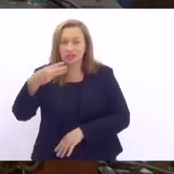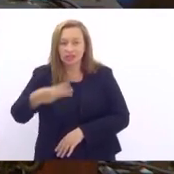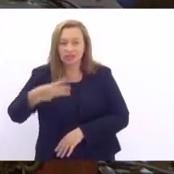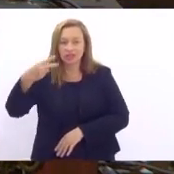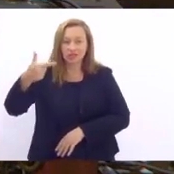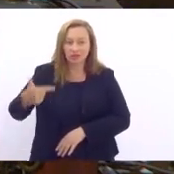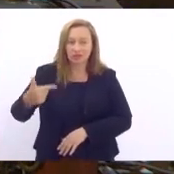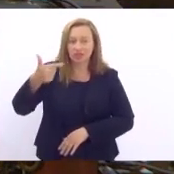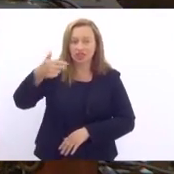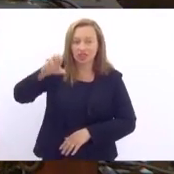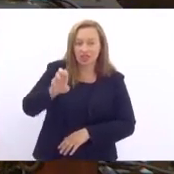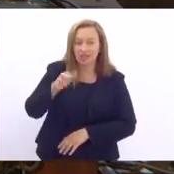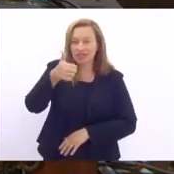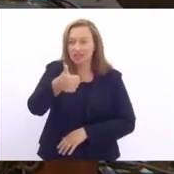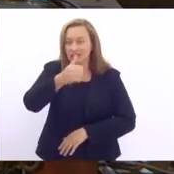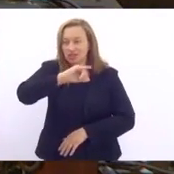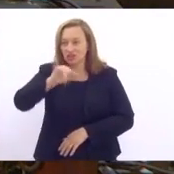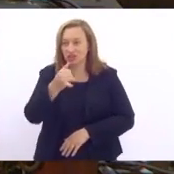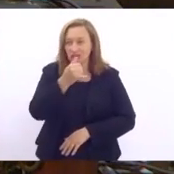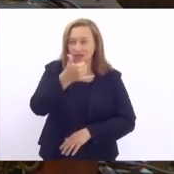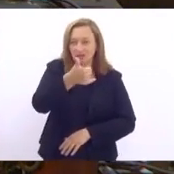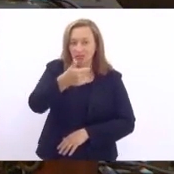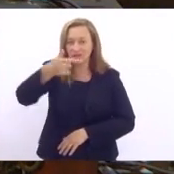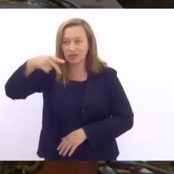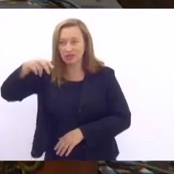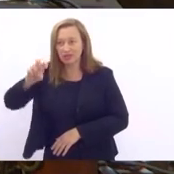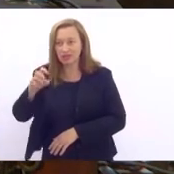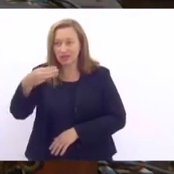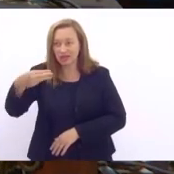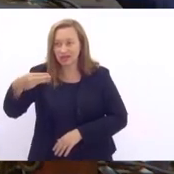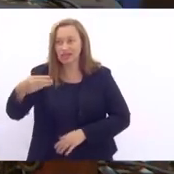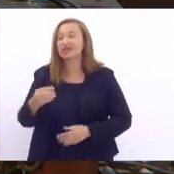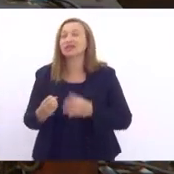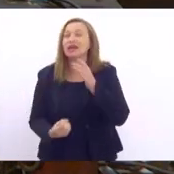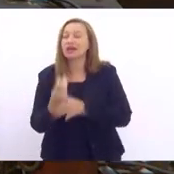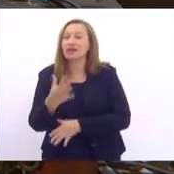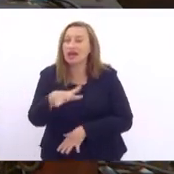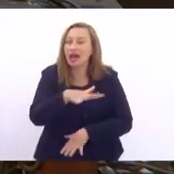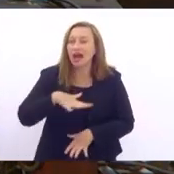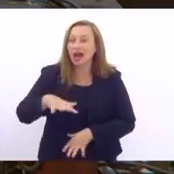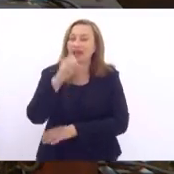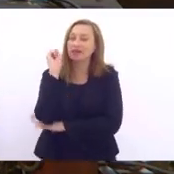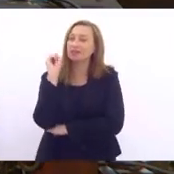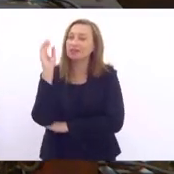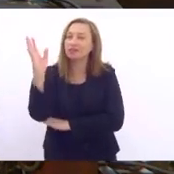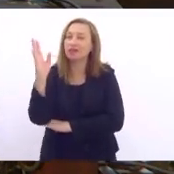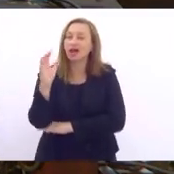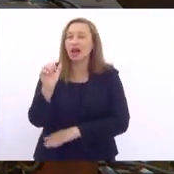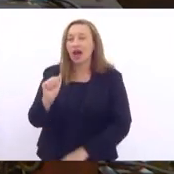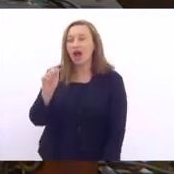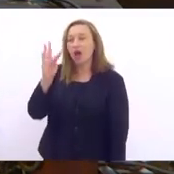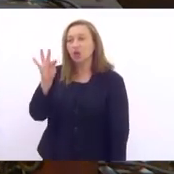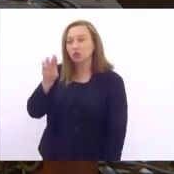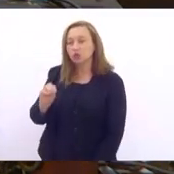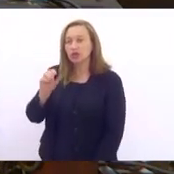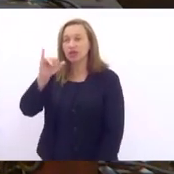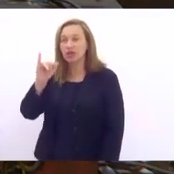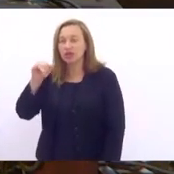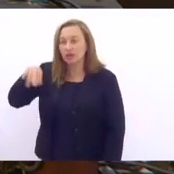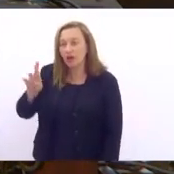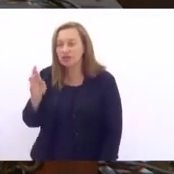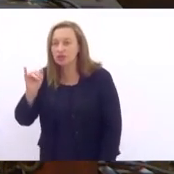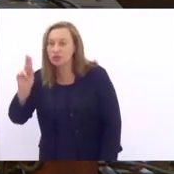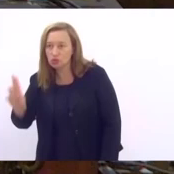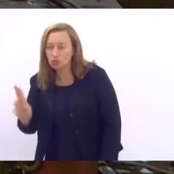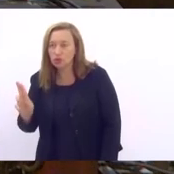2013, que cria a área de proteção ambiental do Alto Iguaçu, Apaigu, nos municípios de Duque de Caxias, Nova